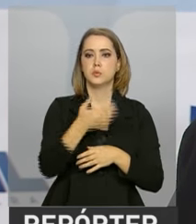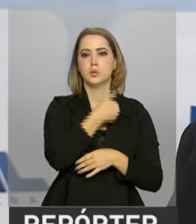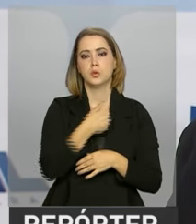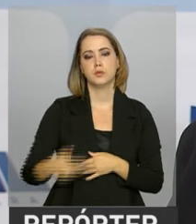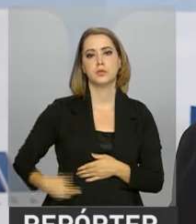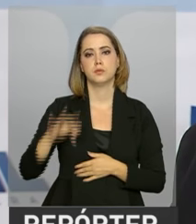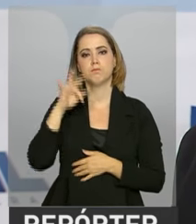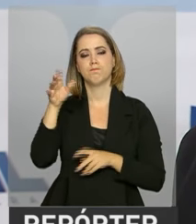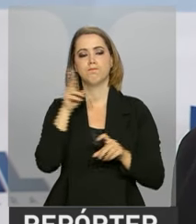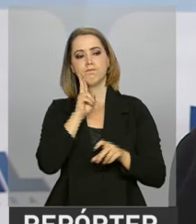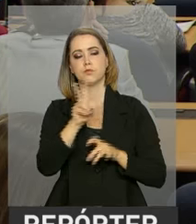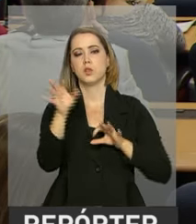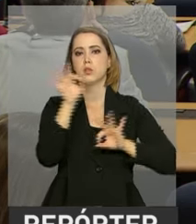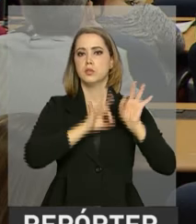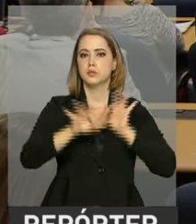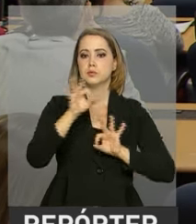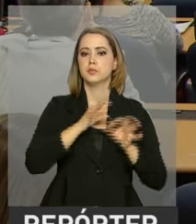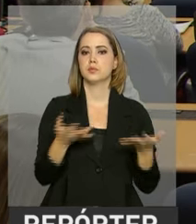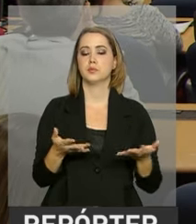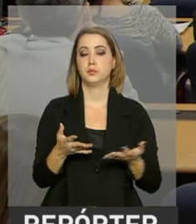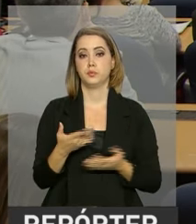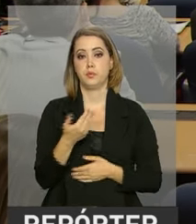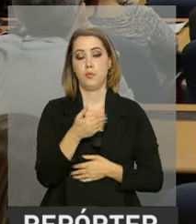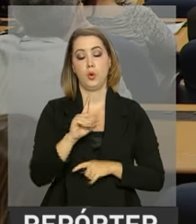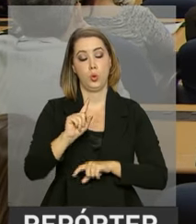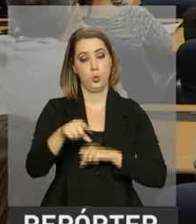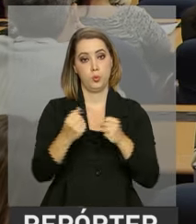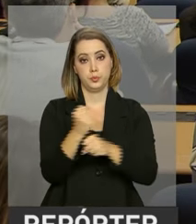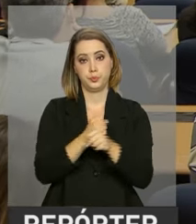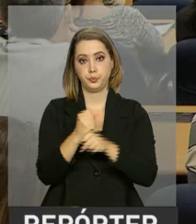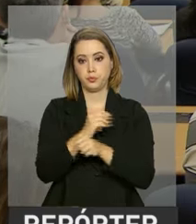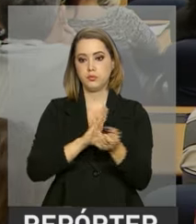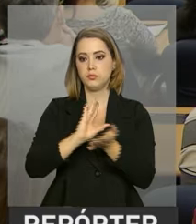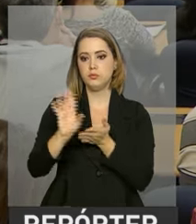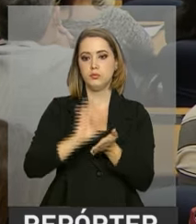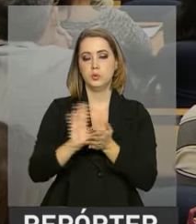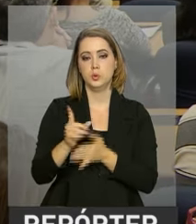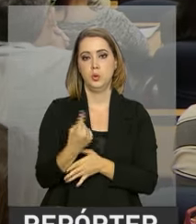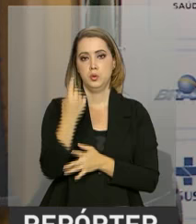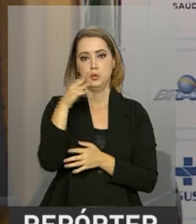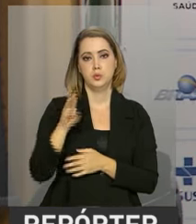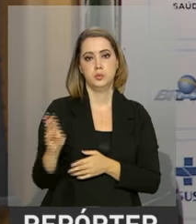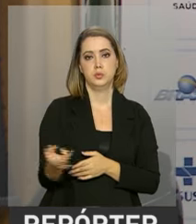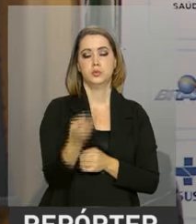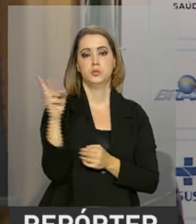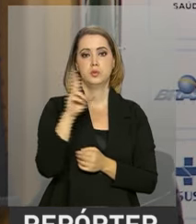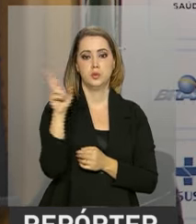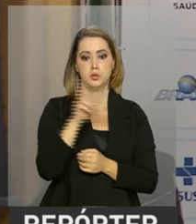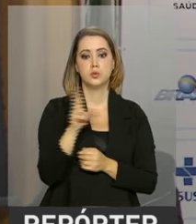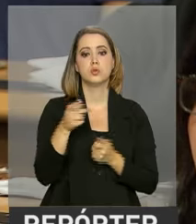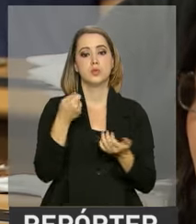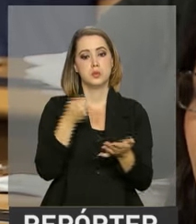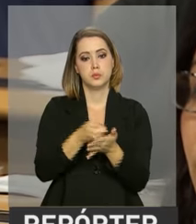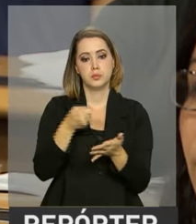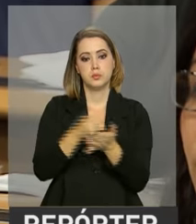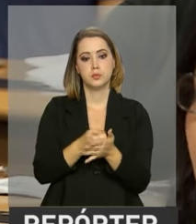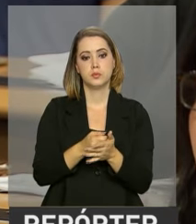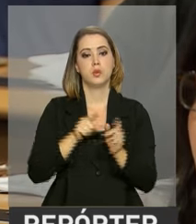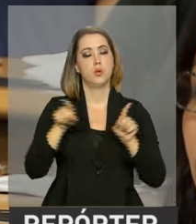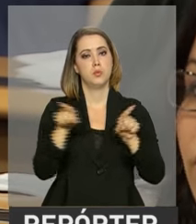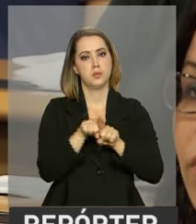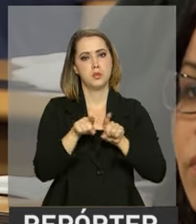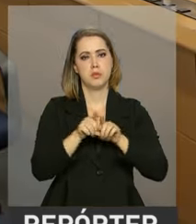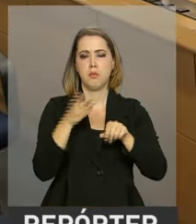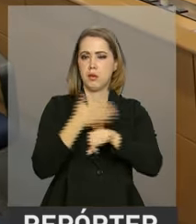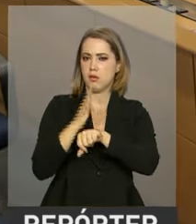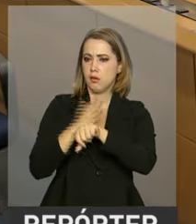investimento que nós precisamos no ano que vem o governo vai investir mais de R milhão deais na compra de equipamentos e capacitação de